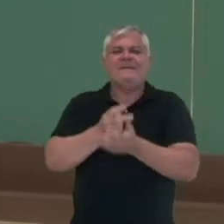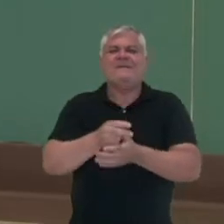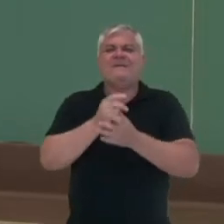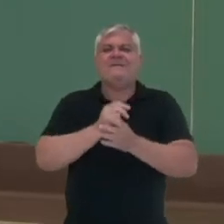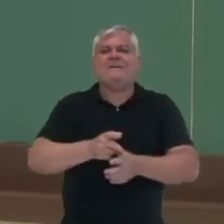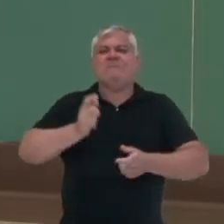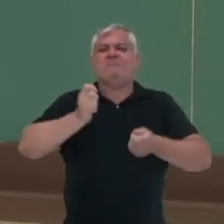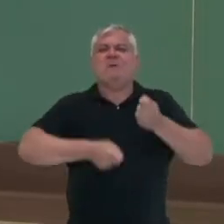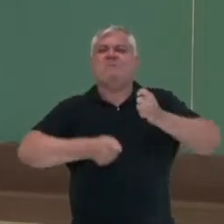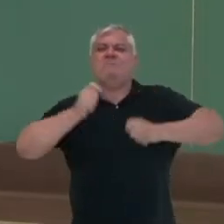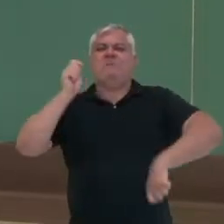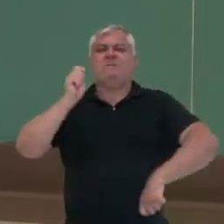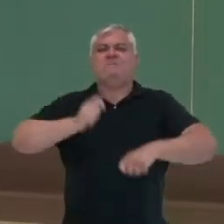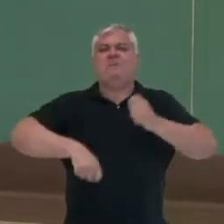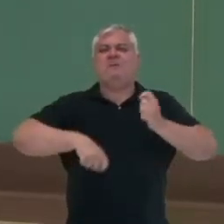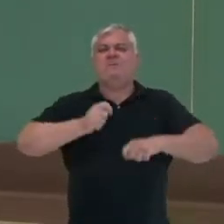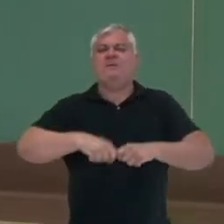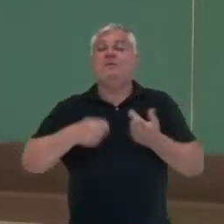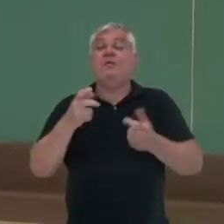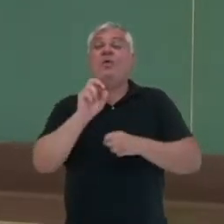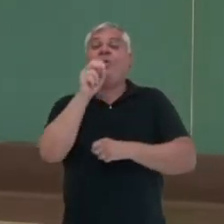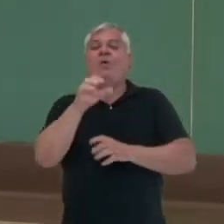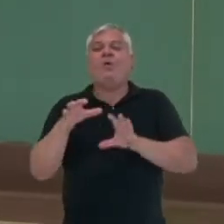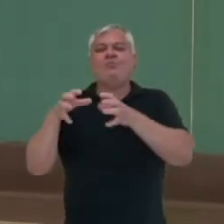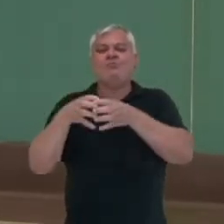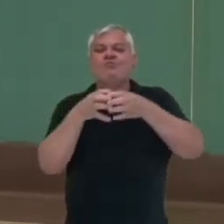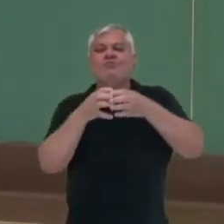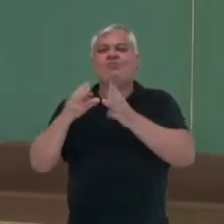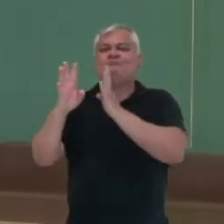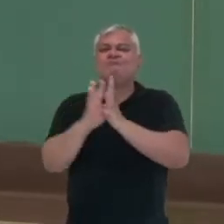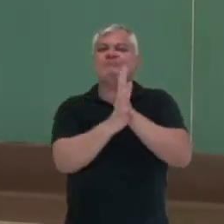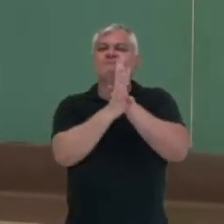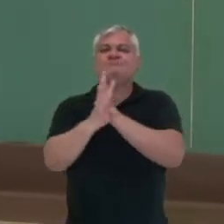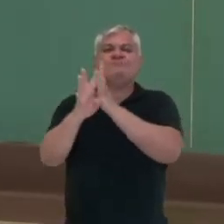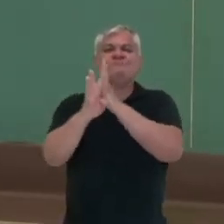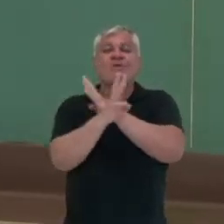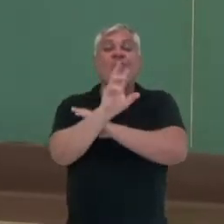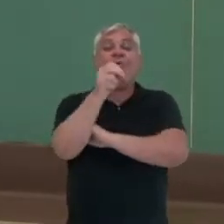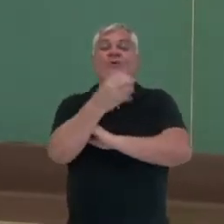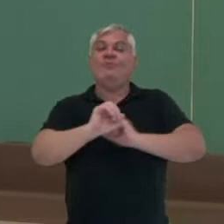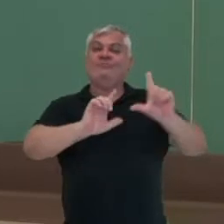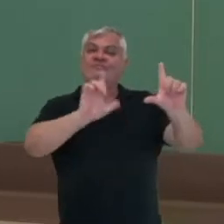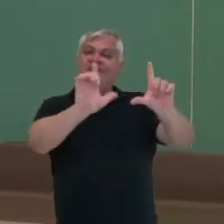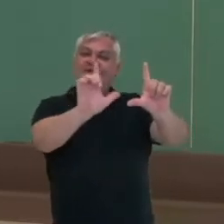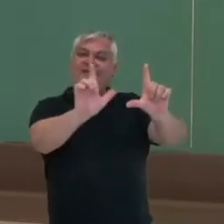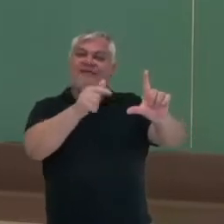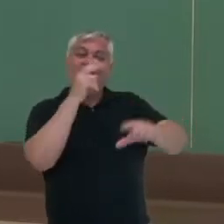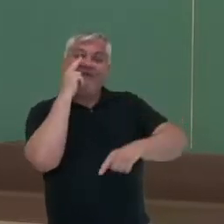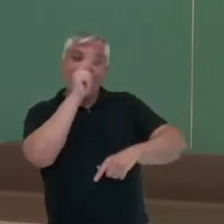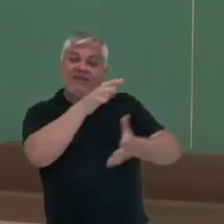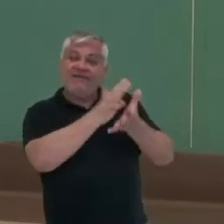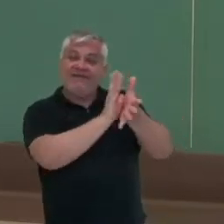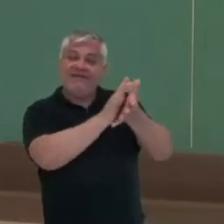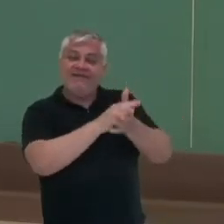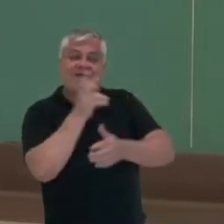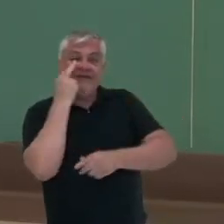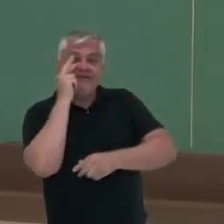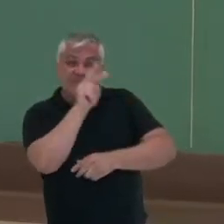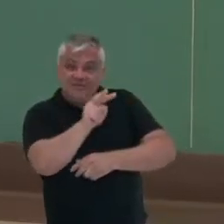os bloquinhos ou acompanham um carnaval transmitido pela TV. A TV costuma